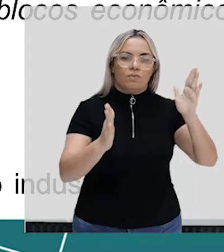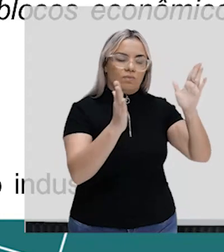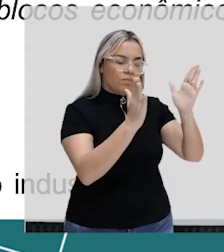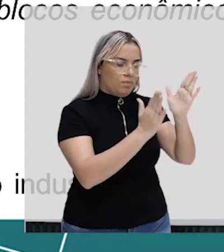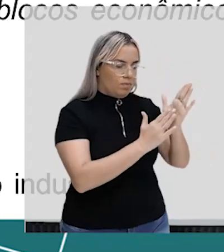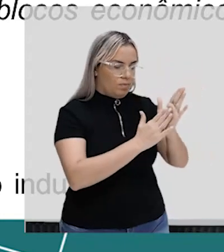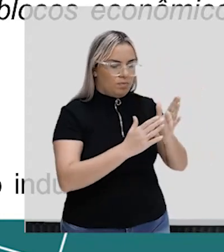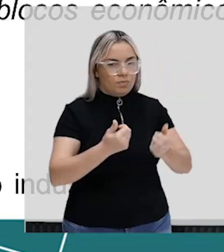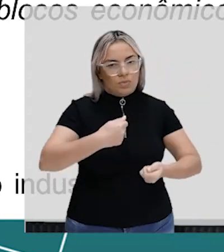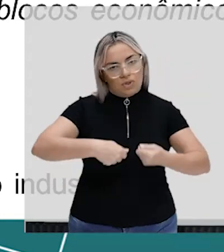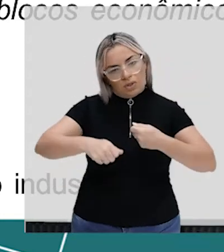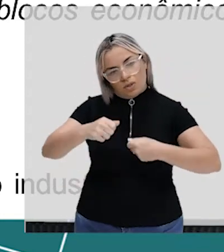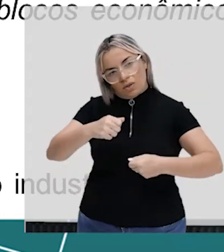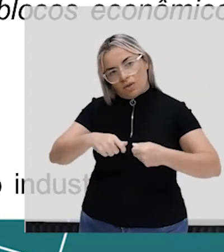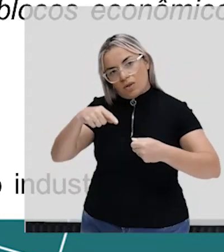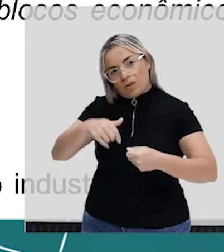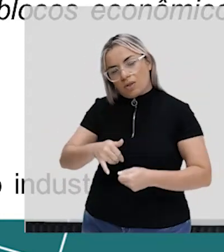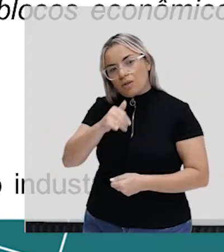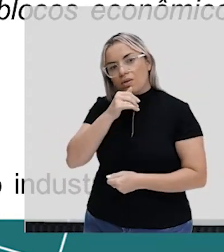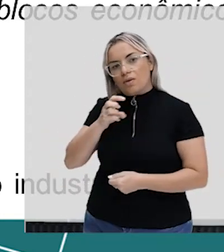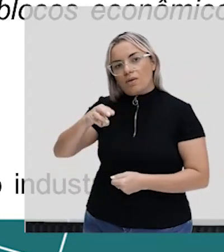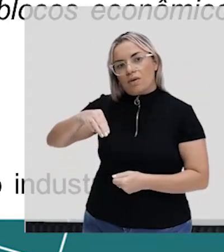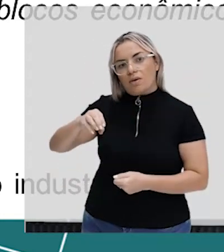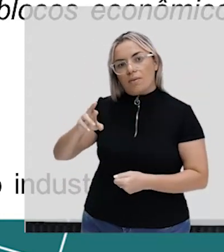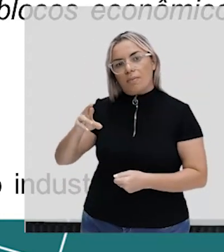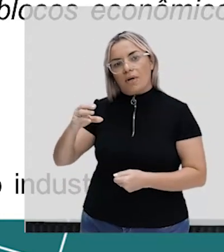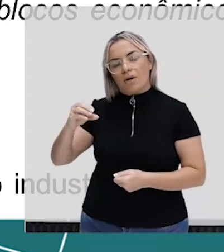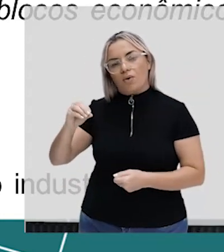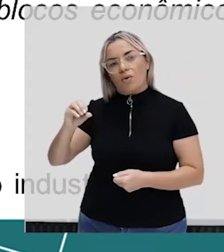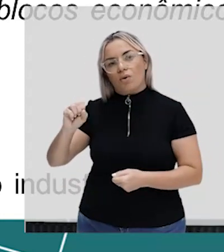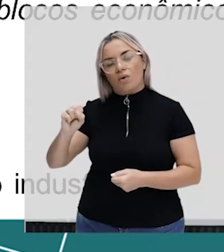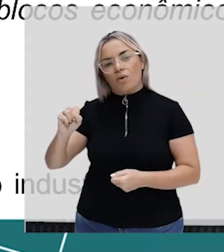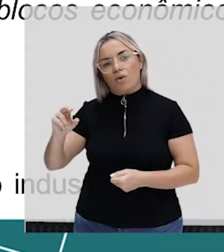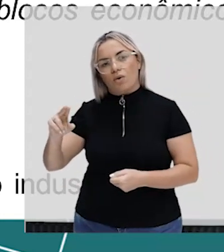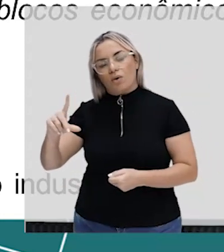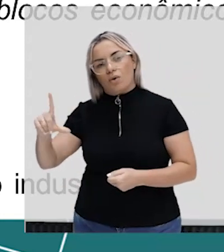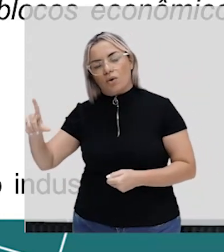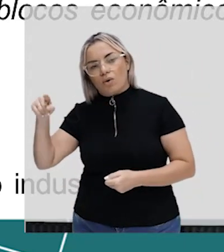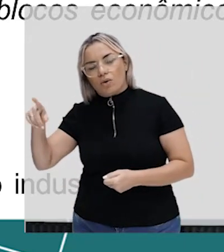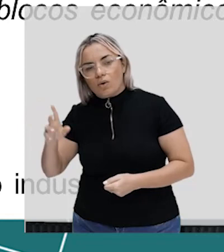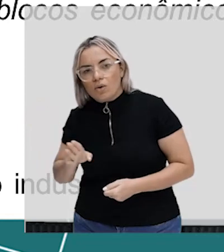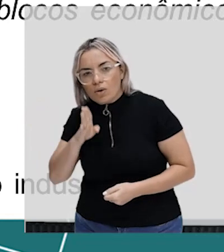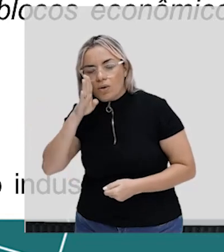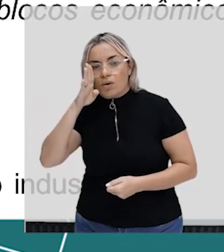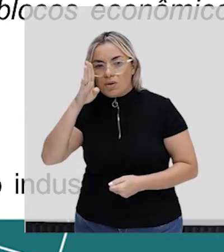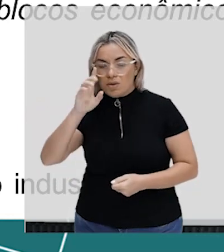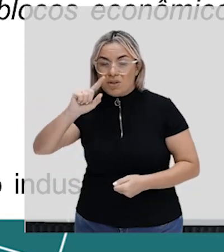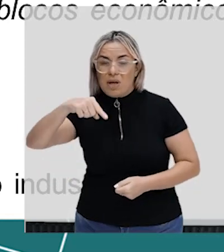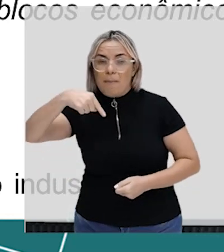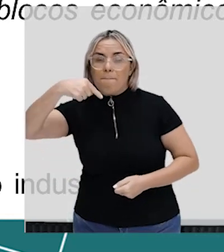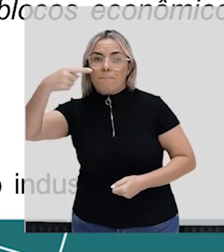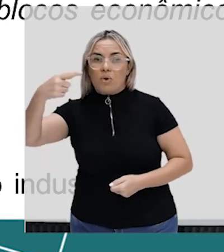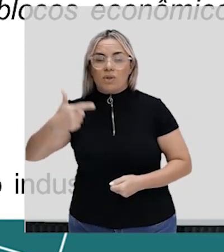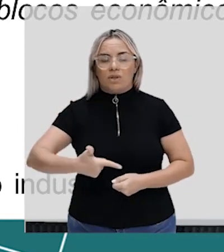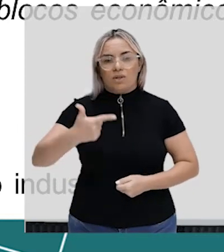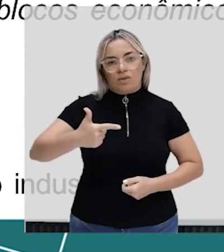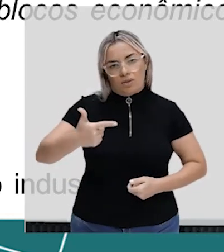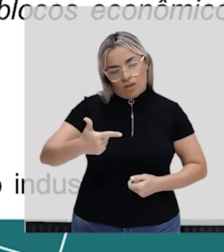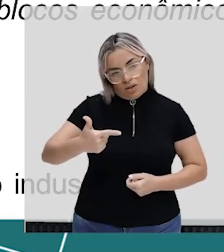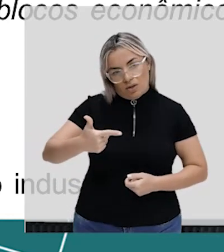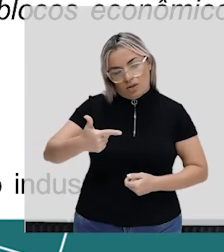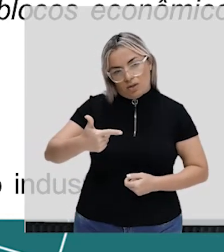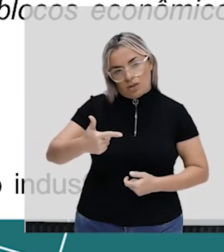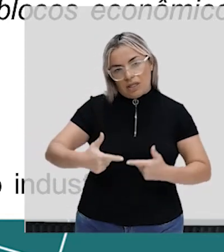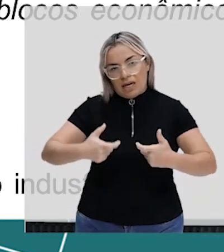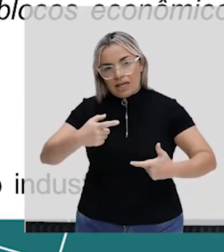por exemplo o Mercosul, dentre outros acordos, NAFTA, por exemplo, principalmente após o final da Guerra Fria, né, principalmente